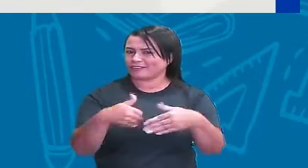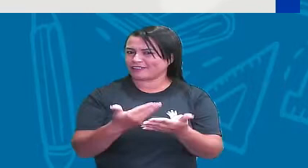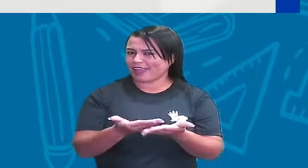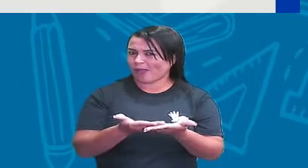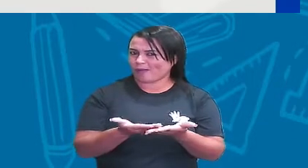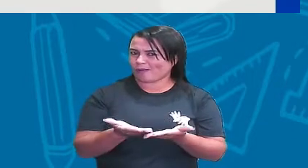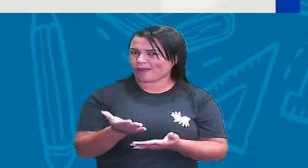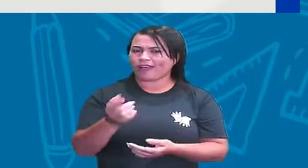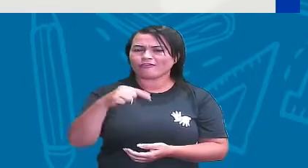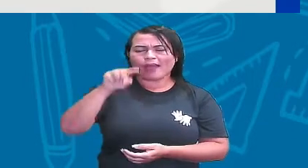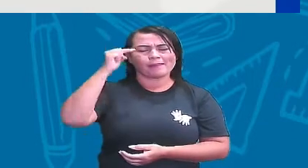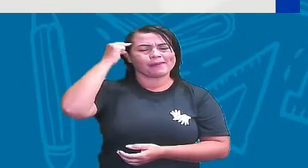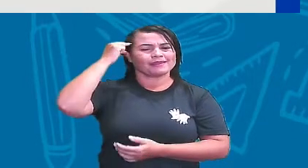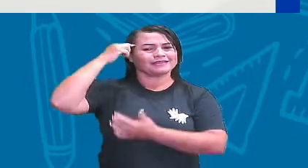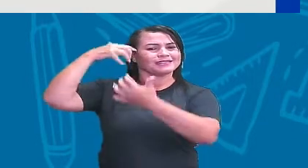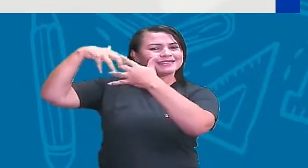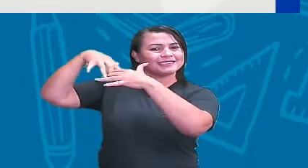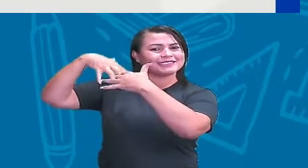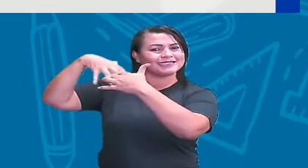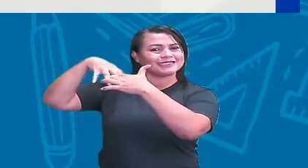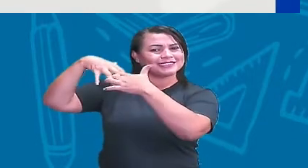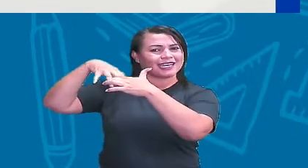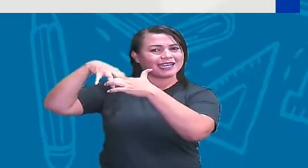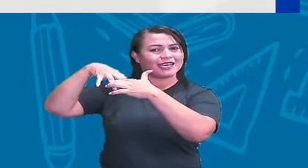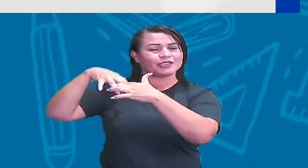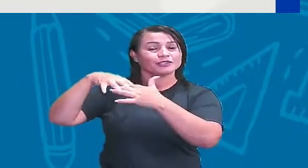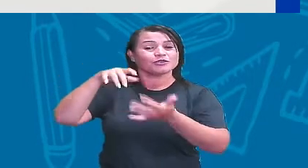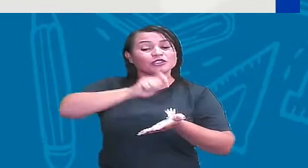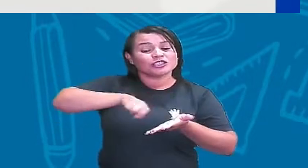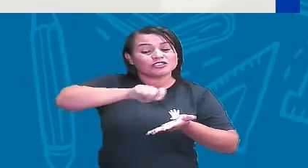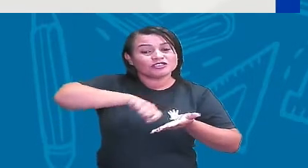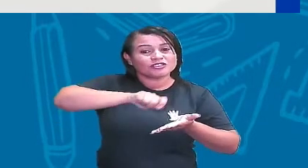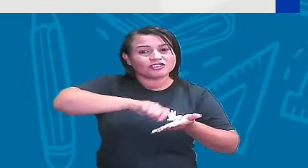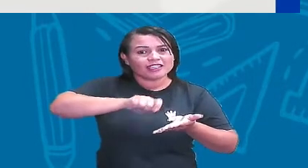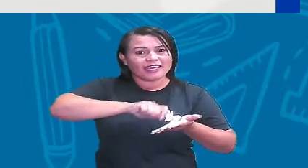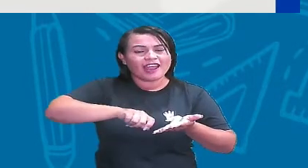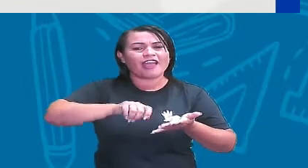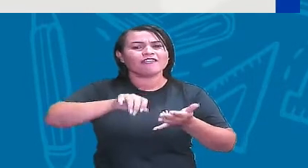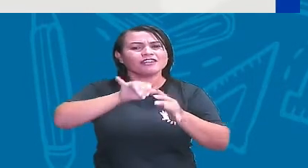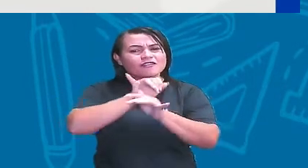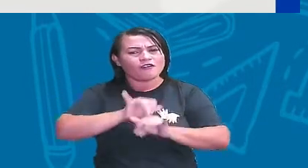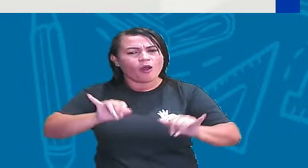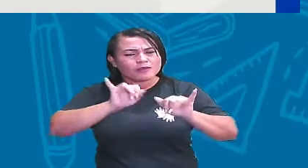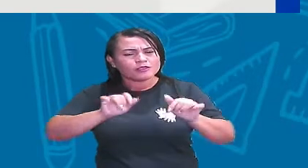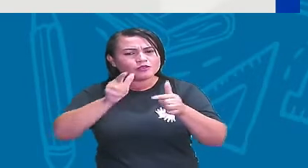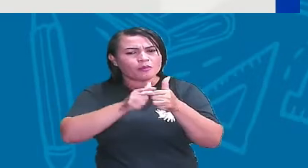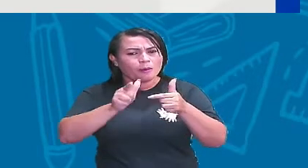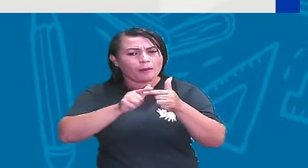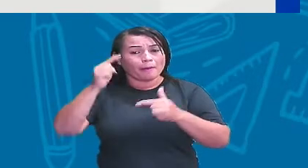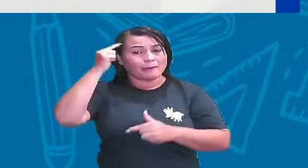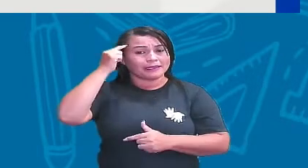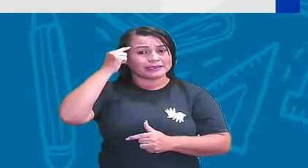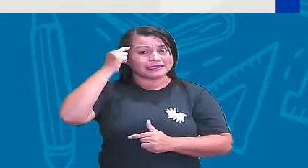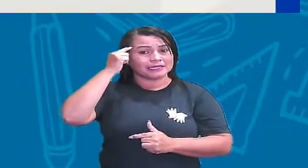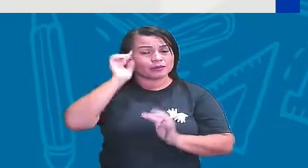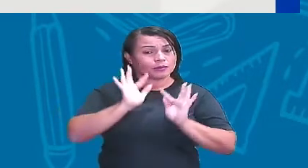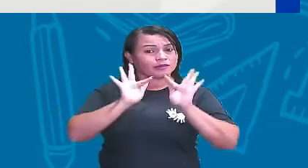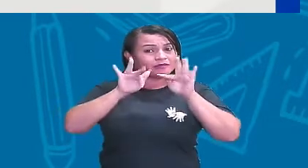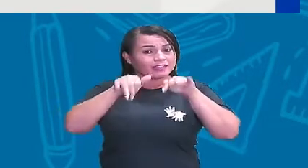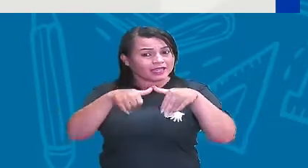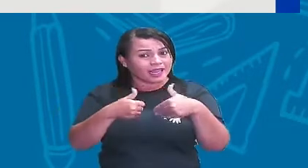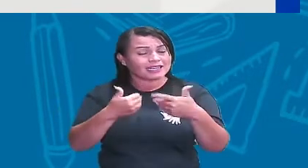finalzinho. Vai pensando daí, anota as informações do problema, vai pensando que ao final